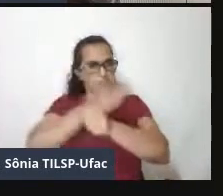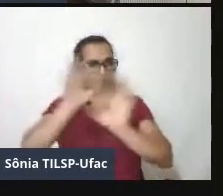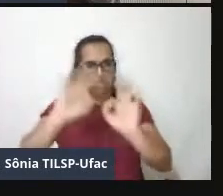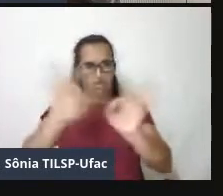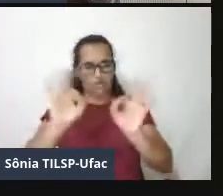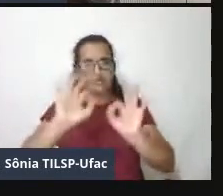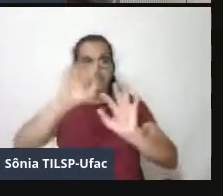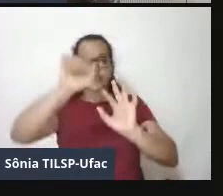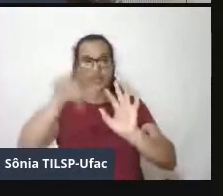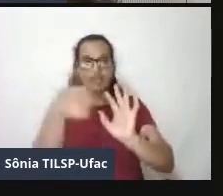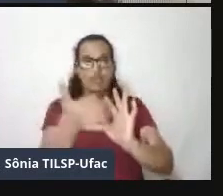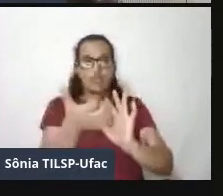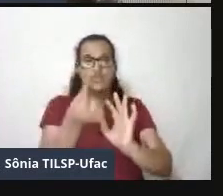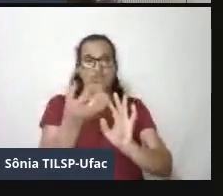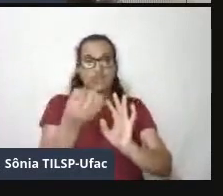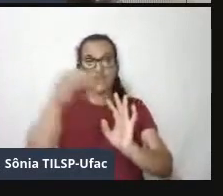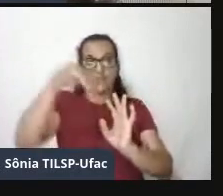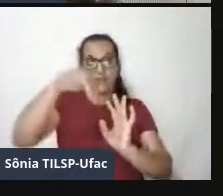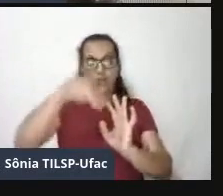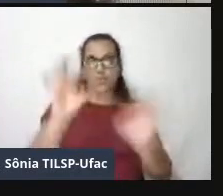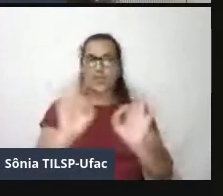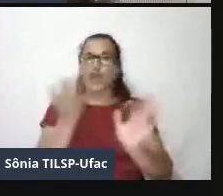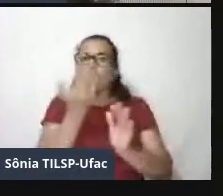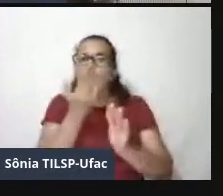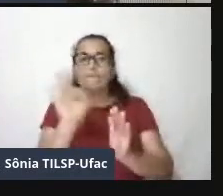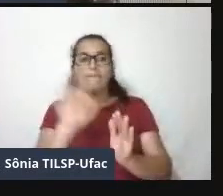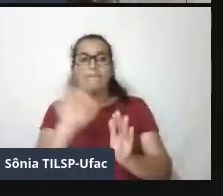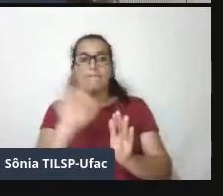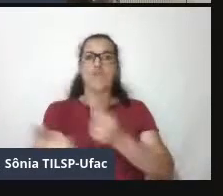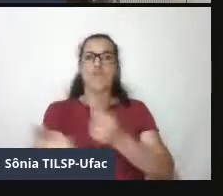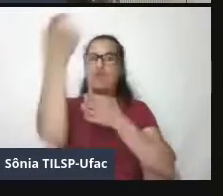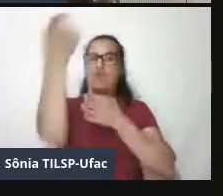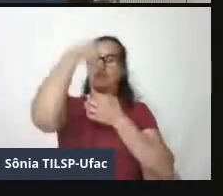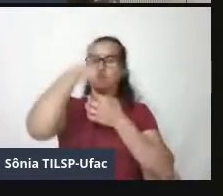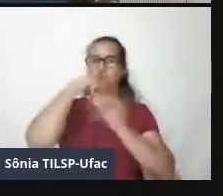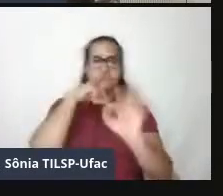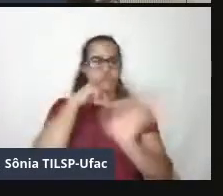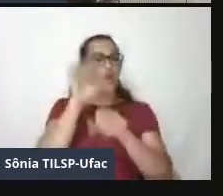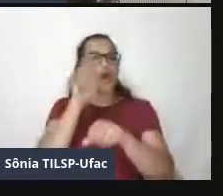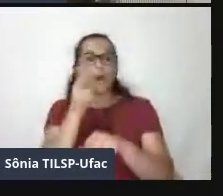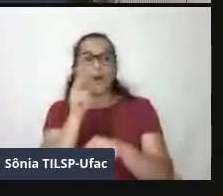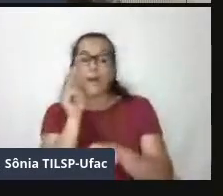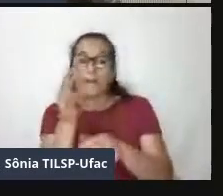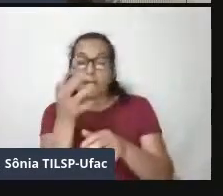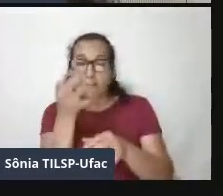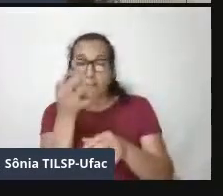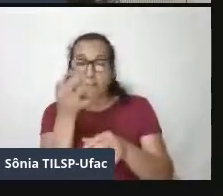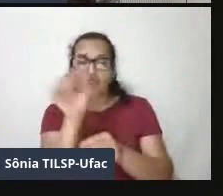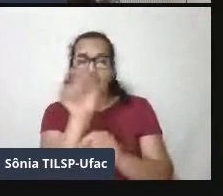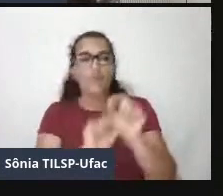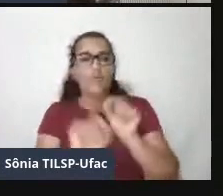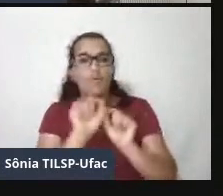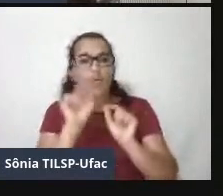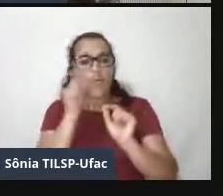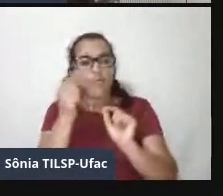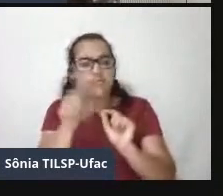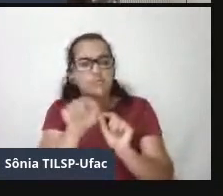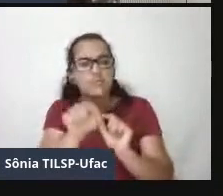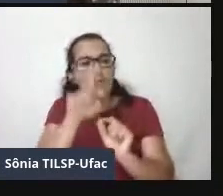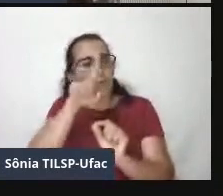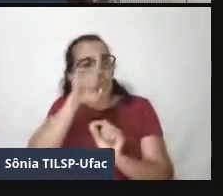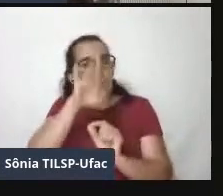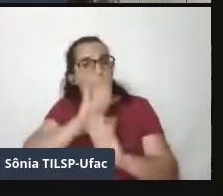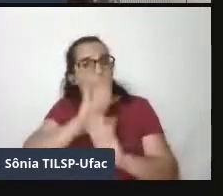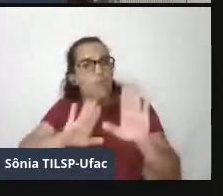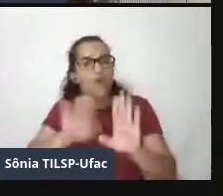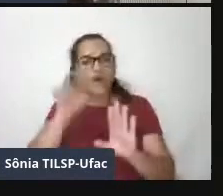60 minutos sem dieta interal em curso, porque a gente vai observar atentamente, com o dobro, com o triplo de cuidado, os sinais vitais